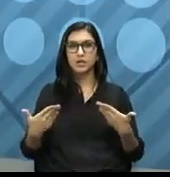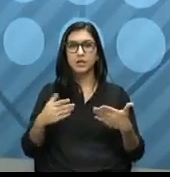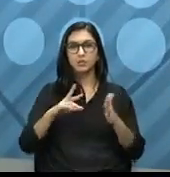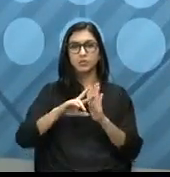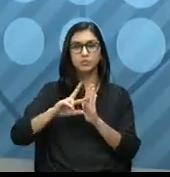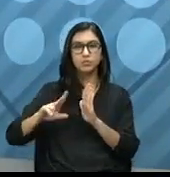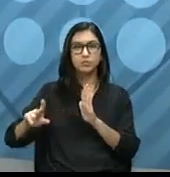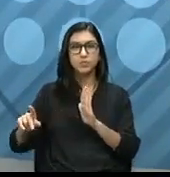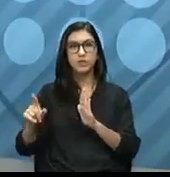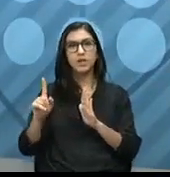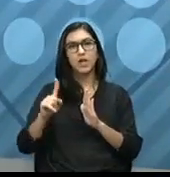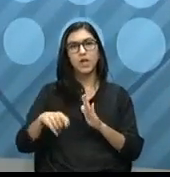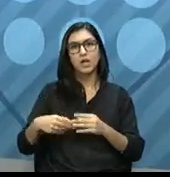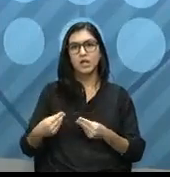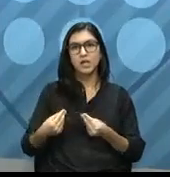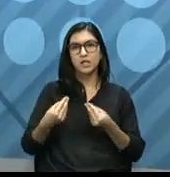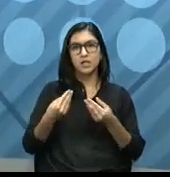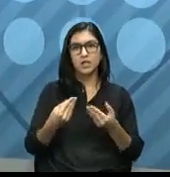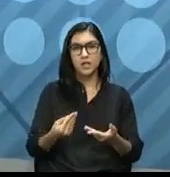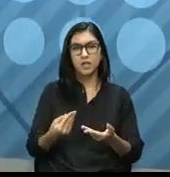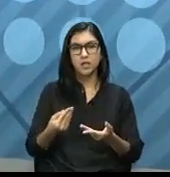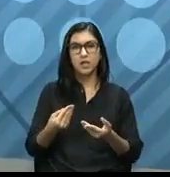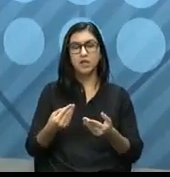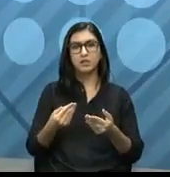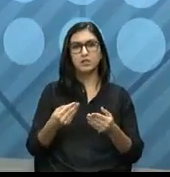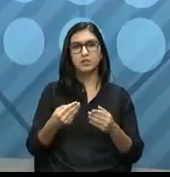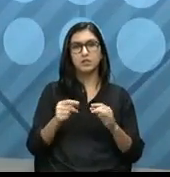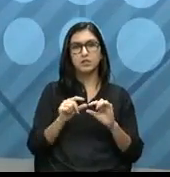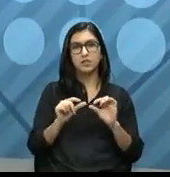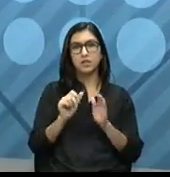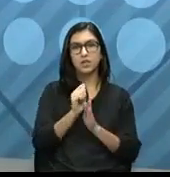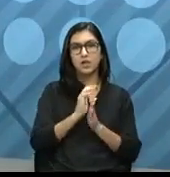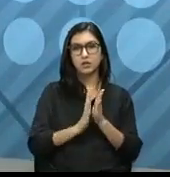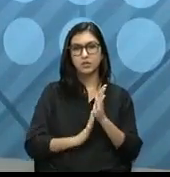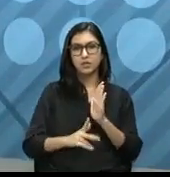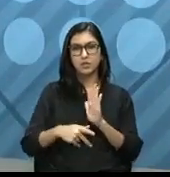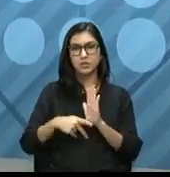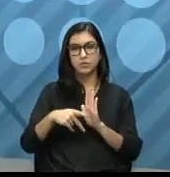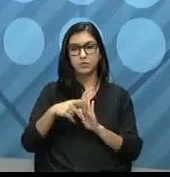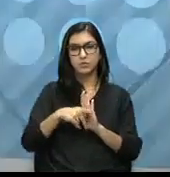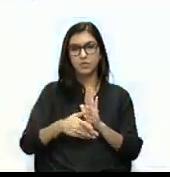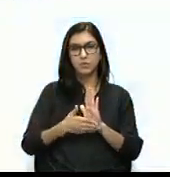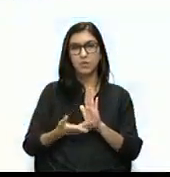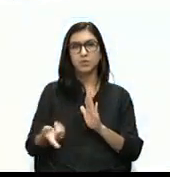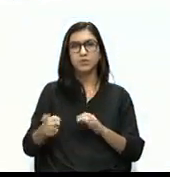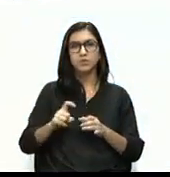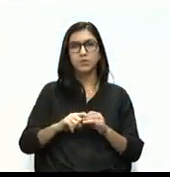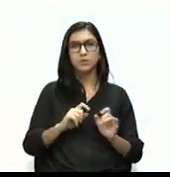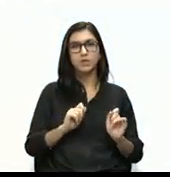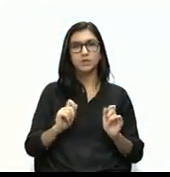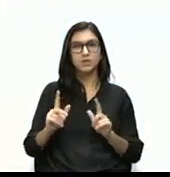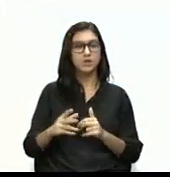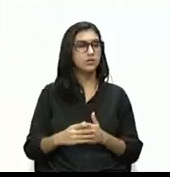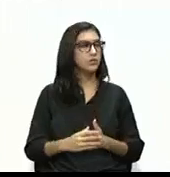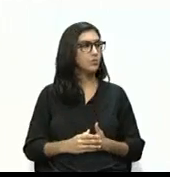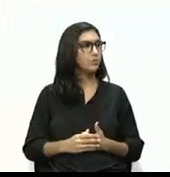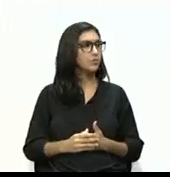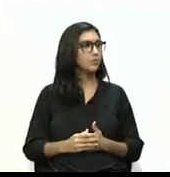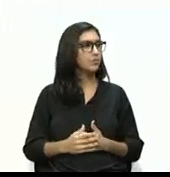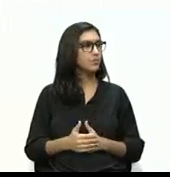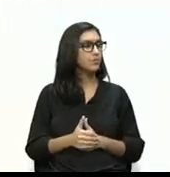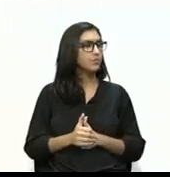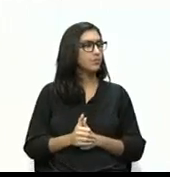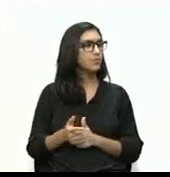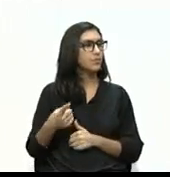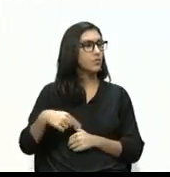demais questões que foram dadas na atividade proposta. Vamos voltar ao slide. Nós temos